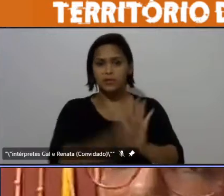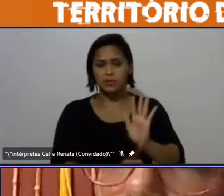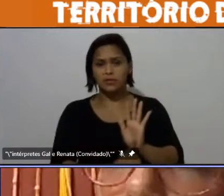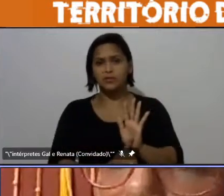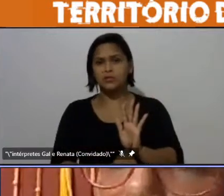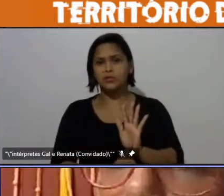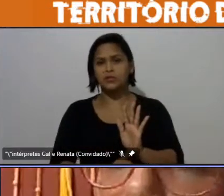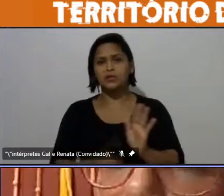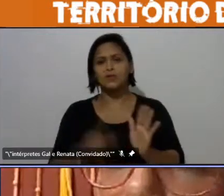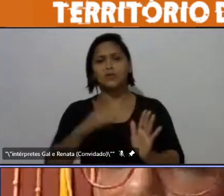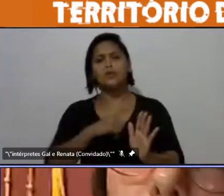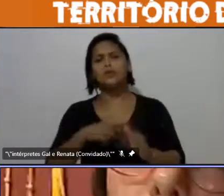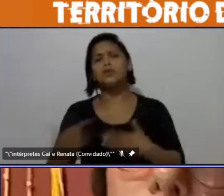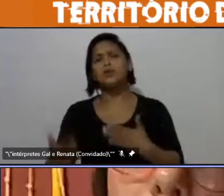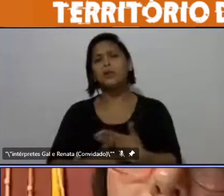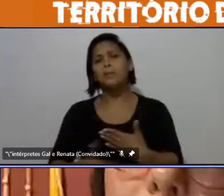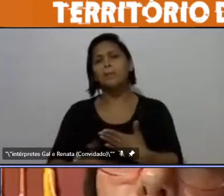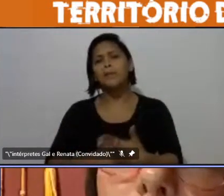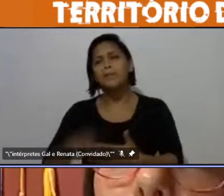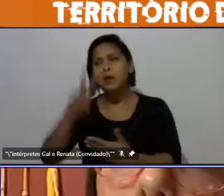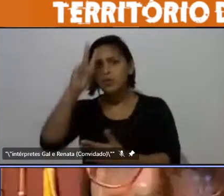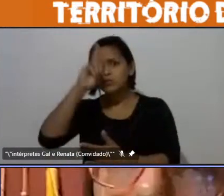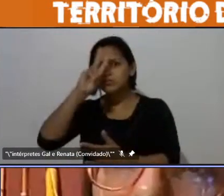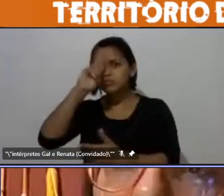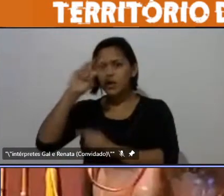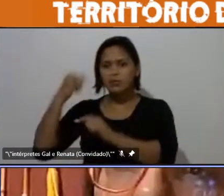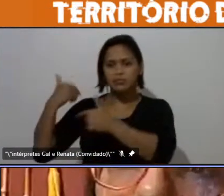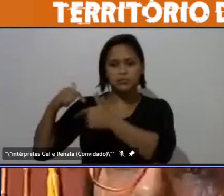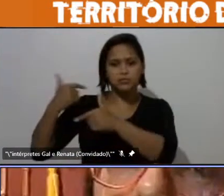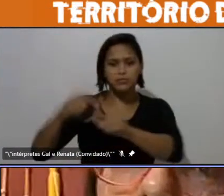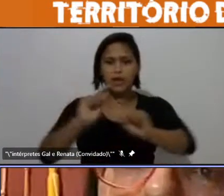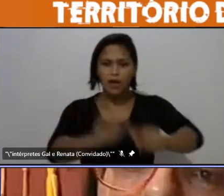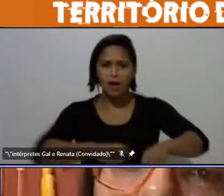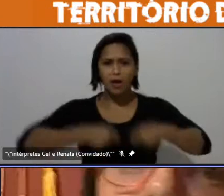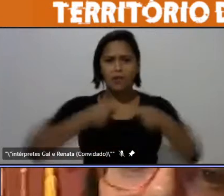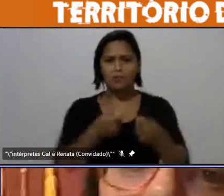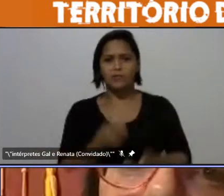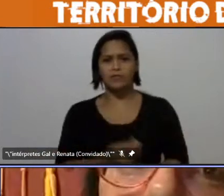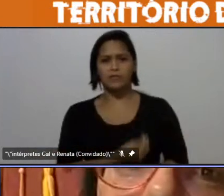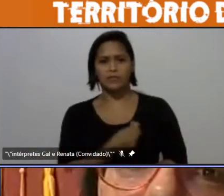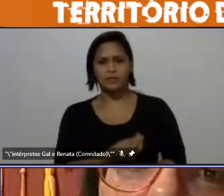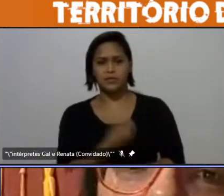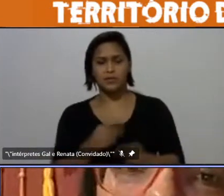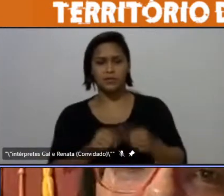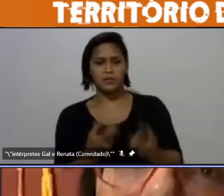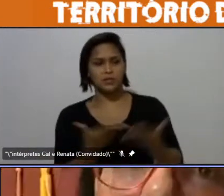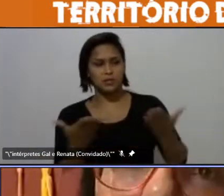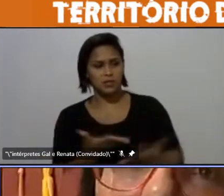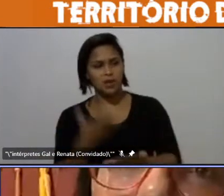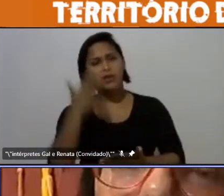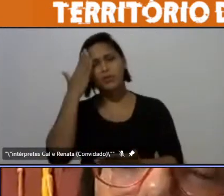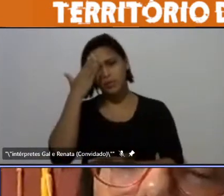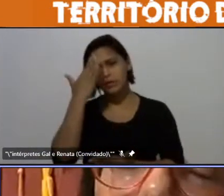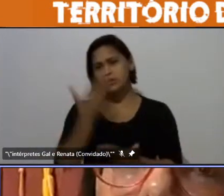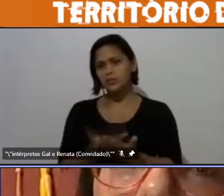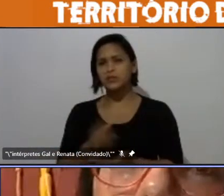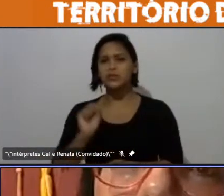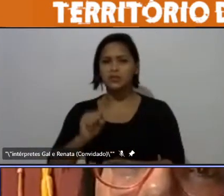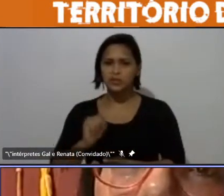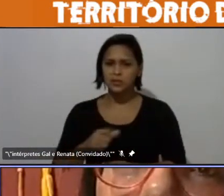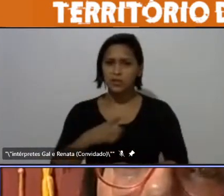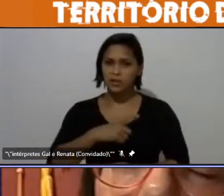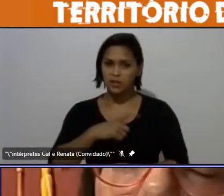têm um papel histórico na defesa da vida, né? Então, eu sei que a gente tem aqui conosco,